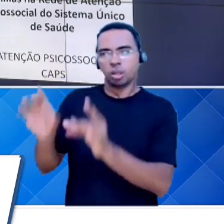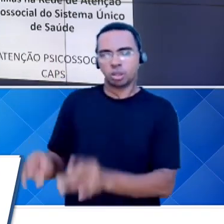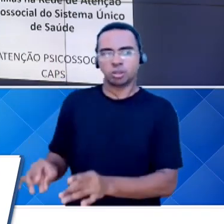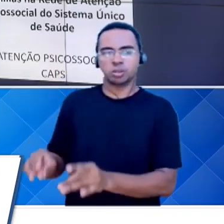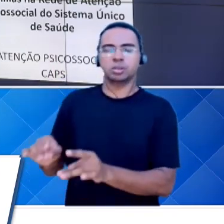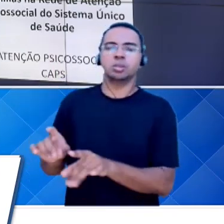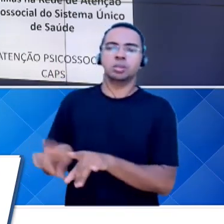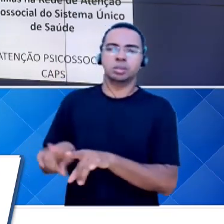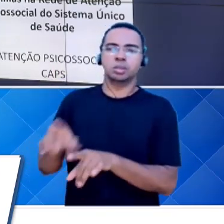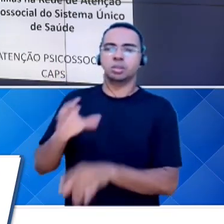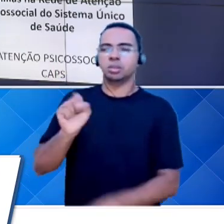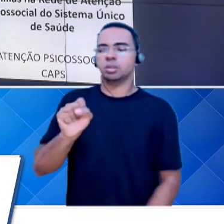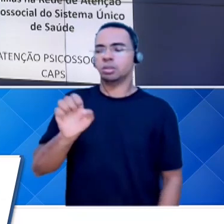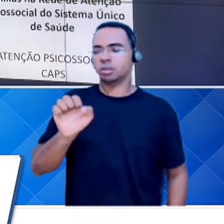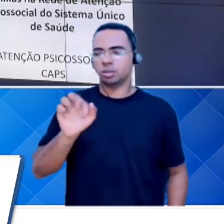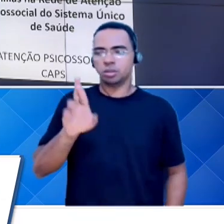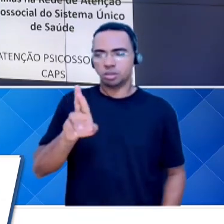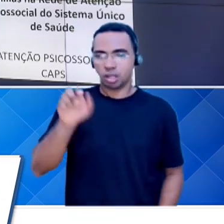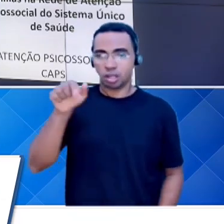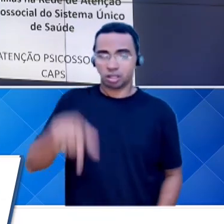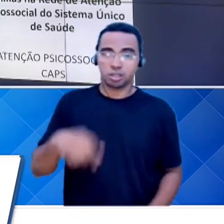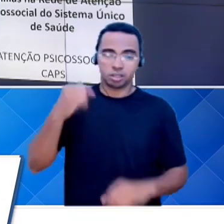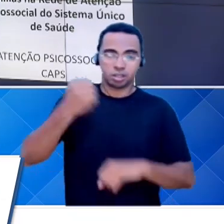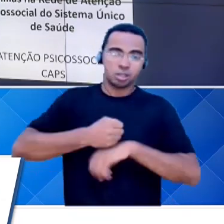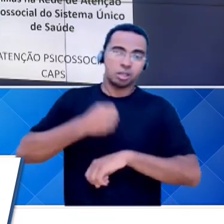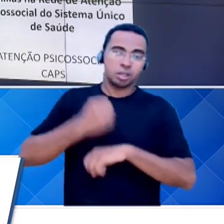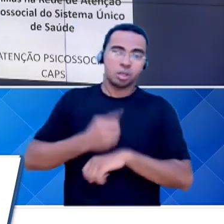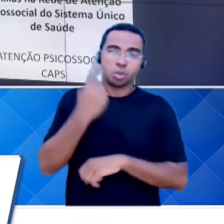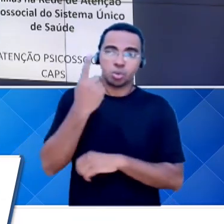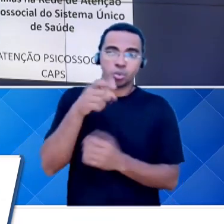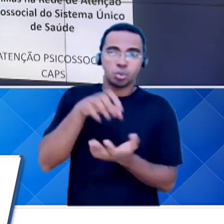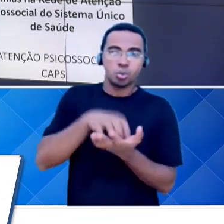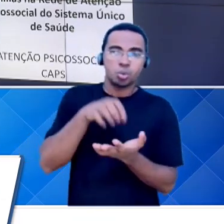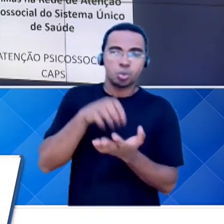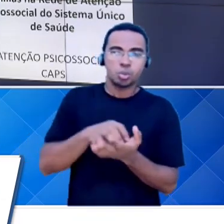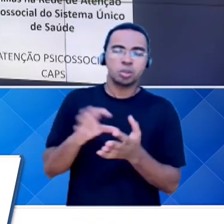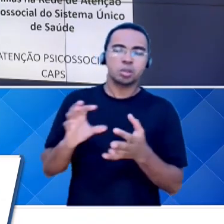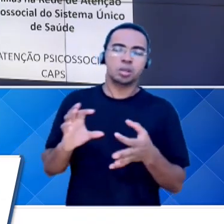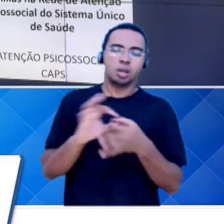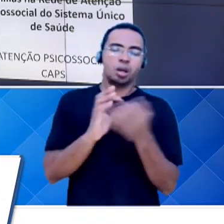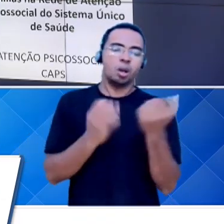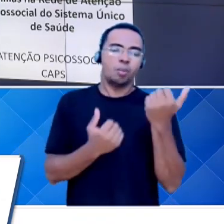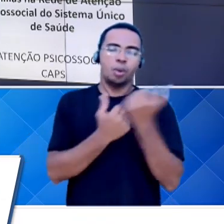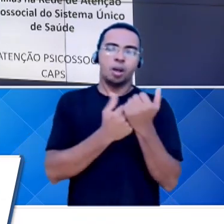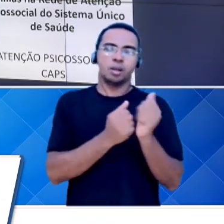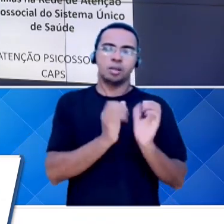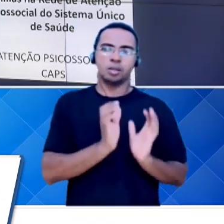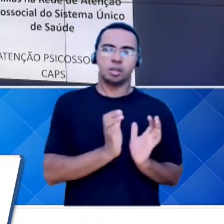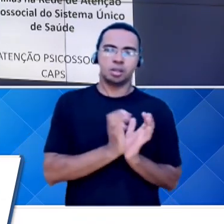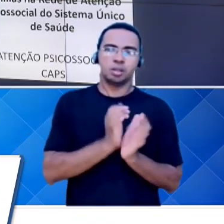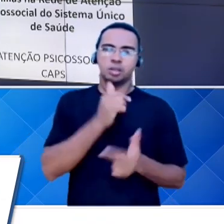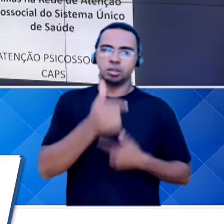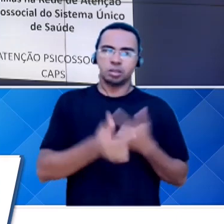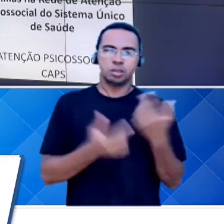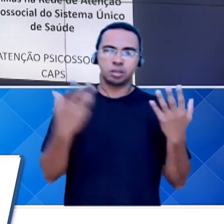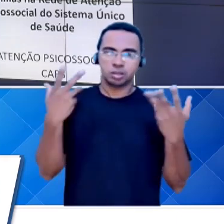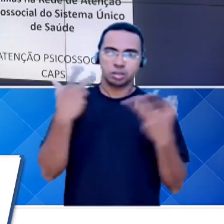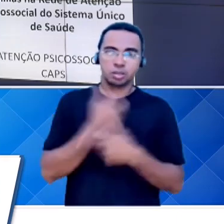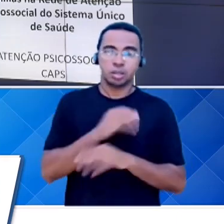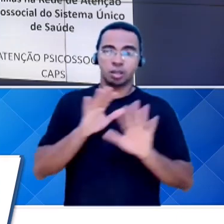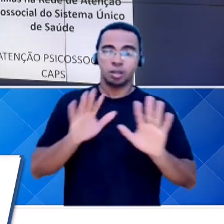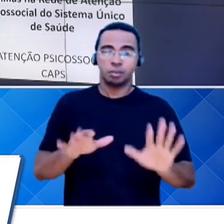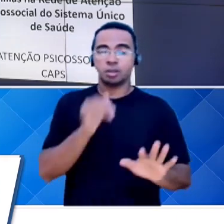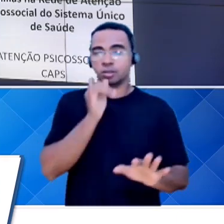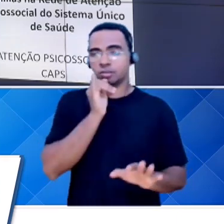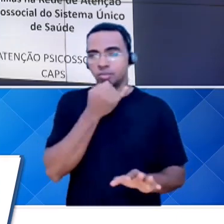o SER. Hoje aqui em Franca nós temos uma unidade que é encampada pela APAE, que faz um trabalho muito bonito, mas que infelizmente